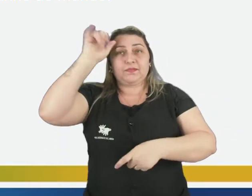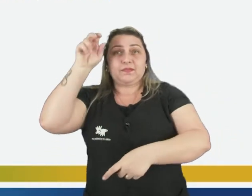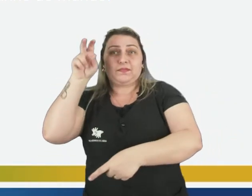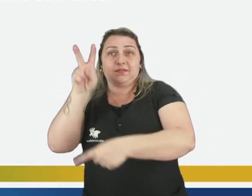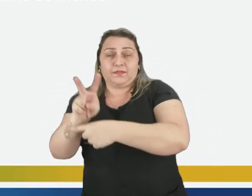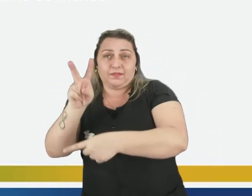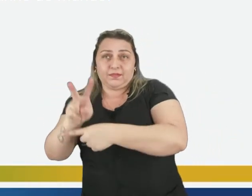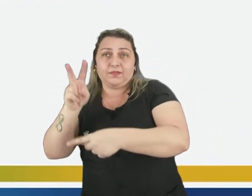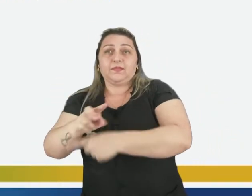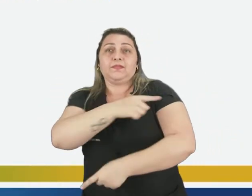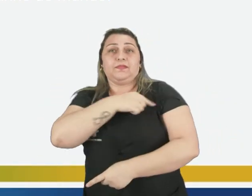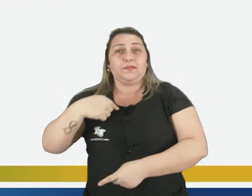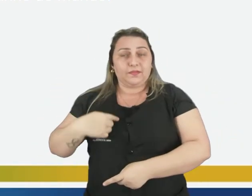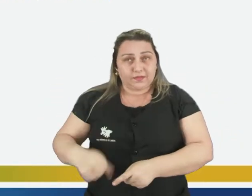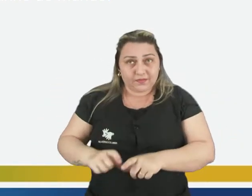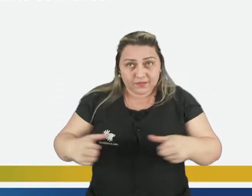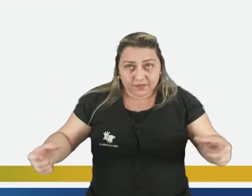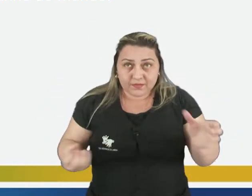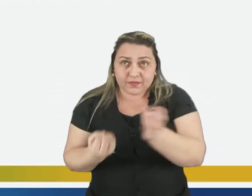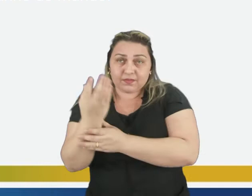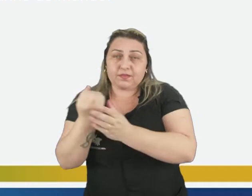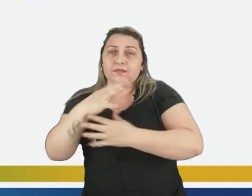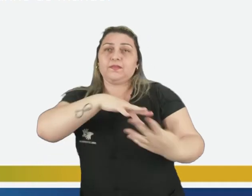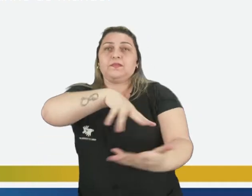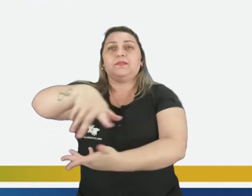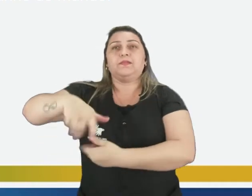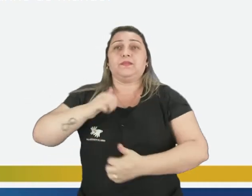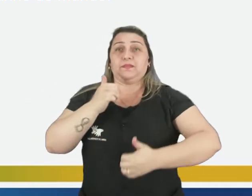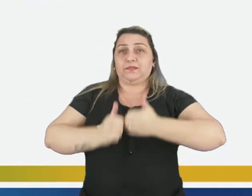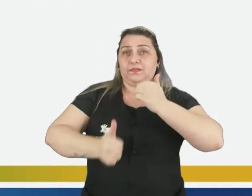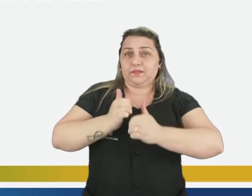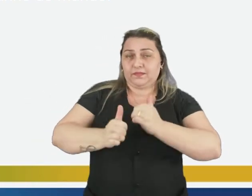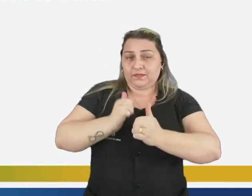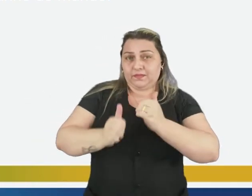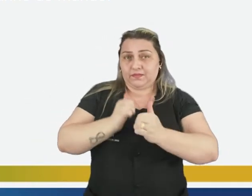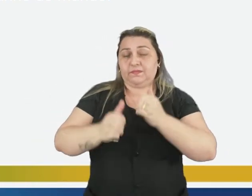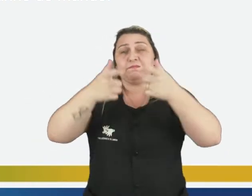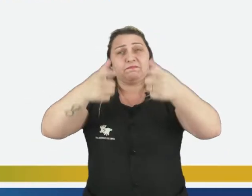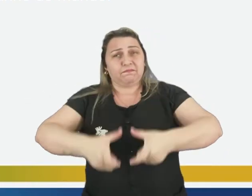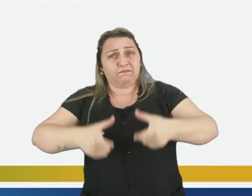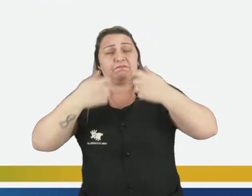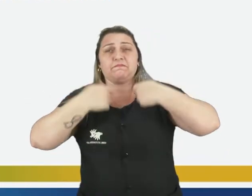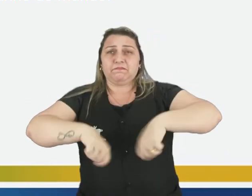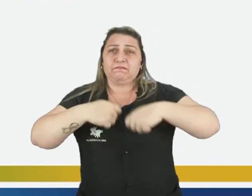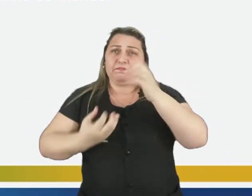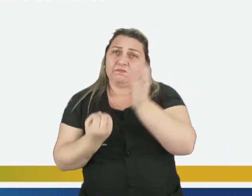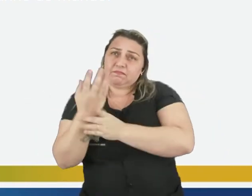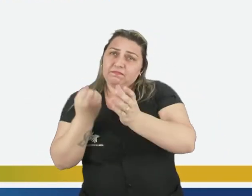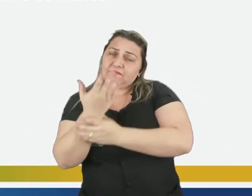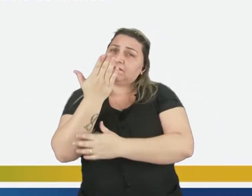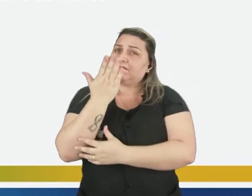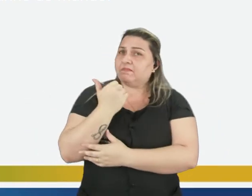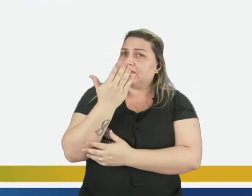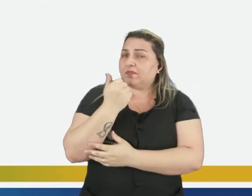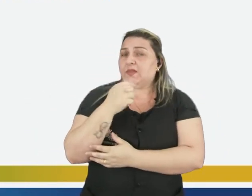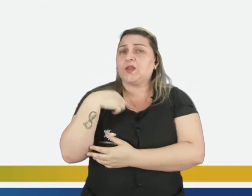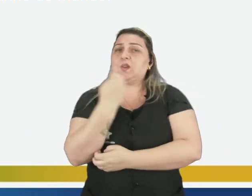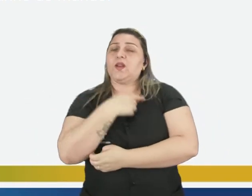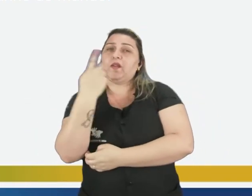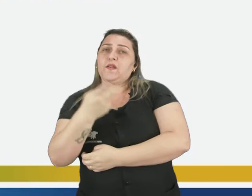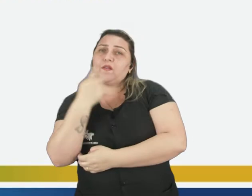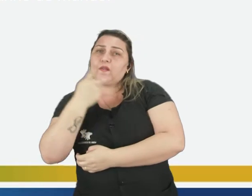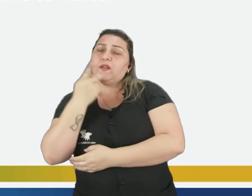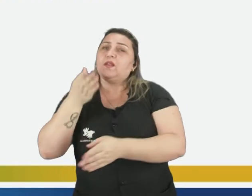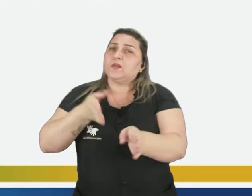a China é o maior produtor mundial de arroz. Esse é o lugar que precisa produzir muitos alimentos. E quando a gente fala